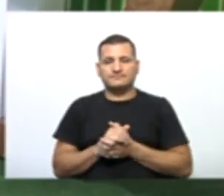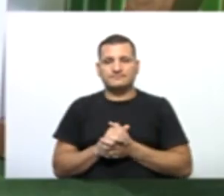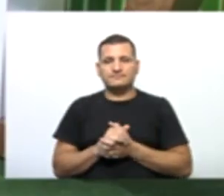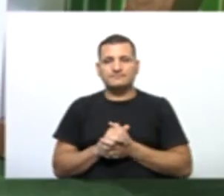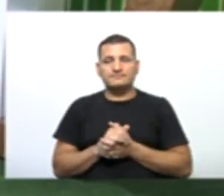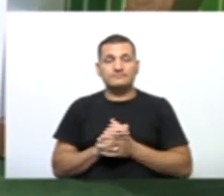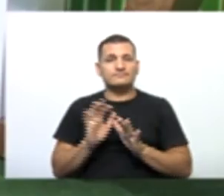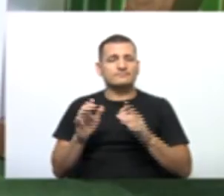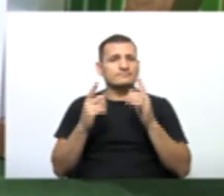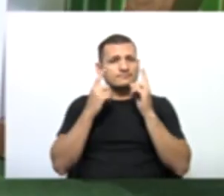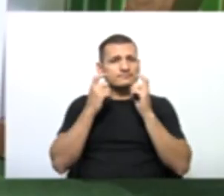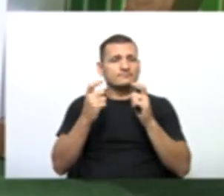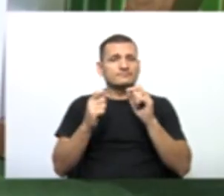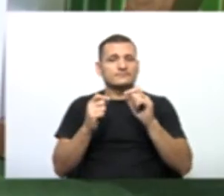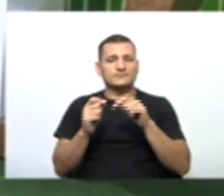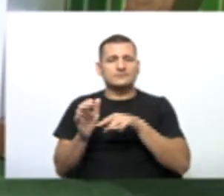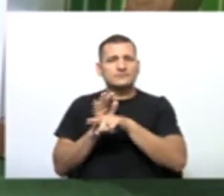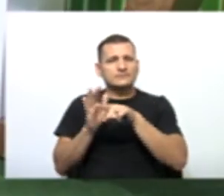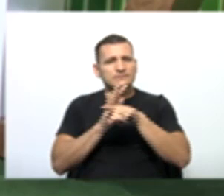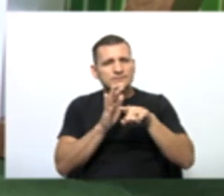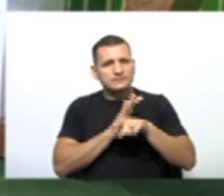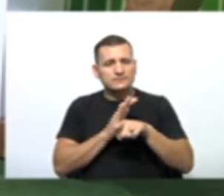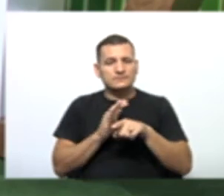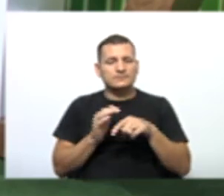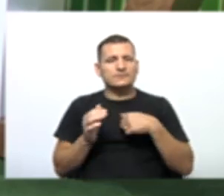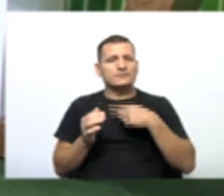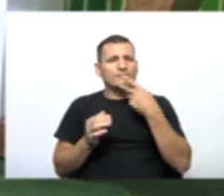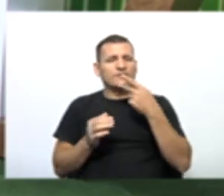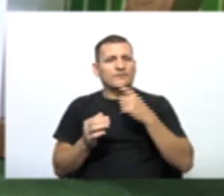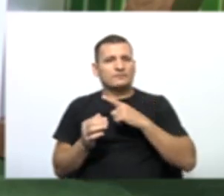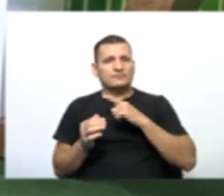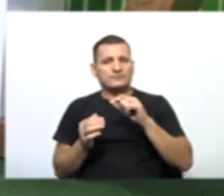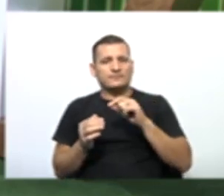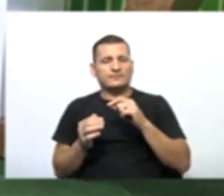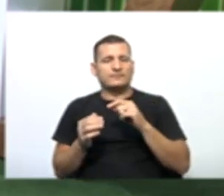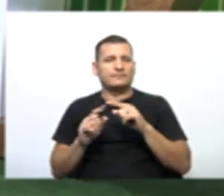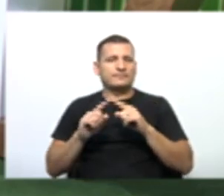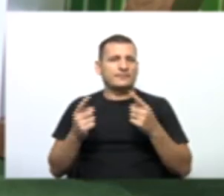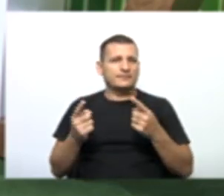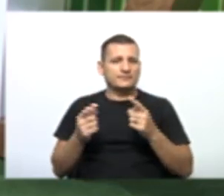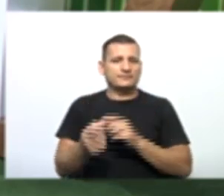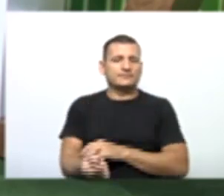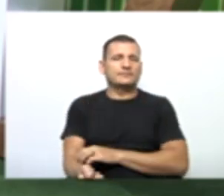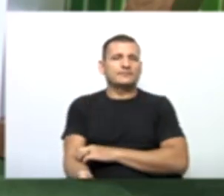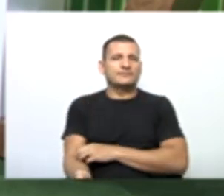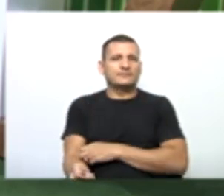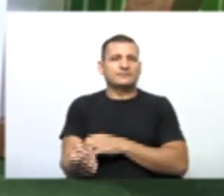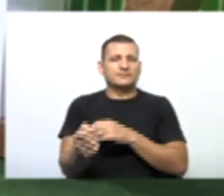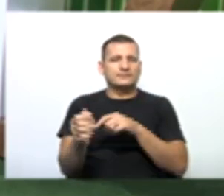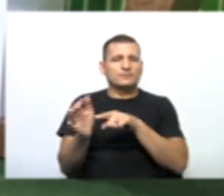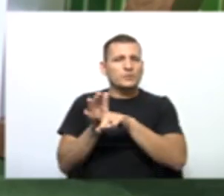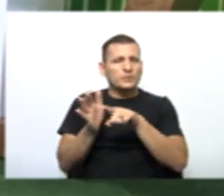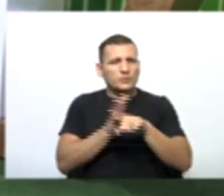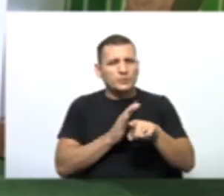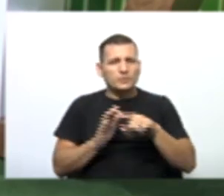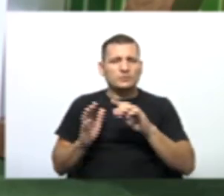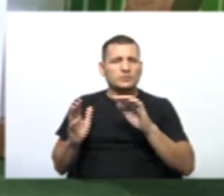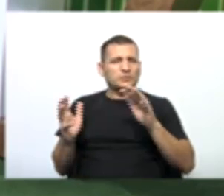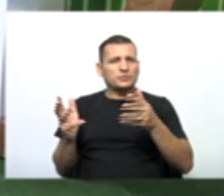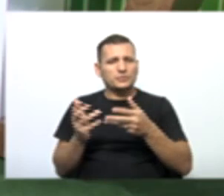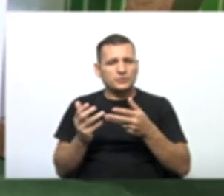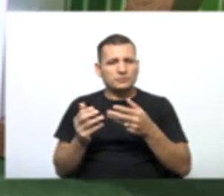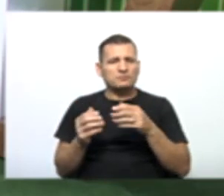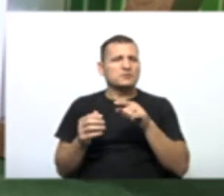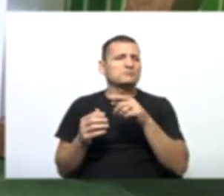do questionar, né? E a gente fala justamente assim, mas esse monte de perguntas sobre tudo e a